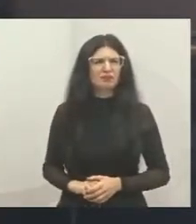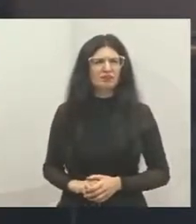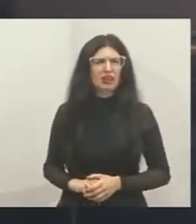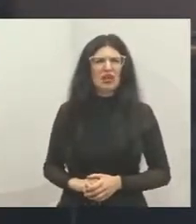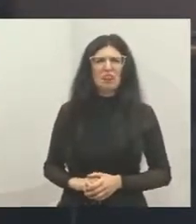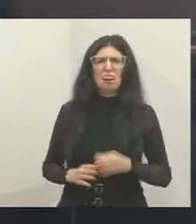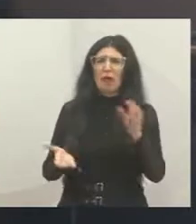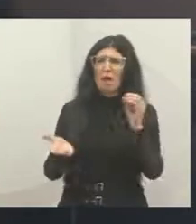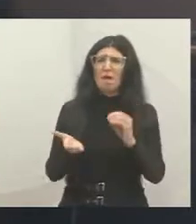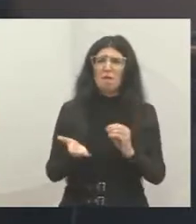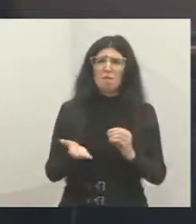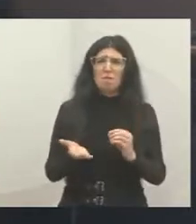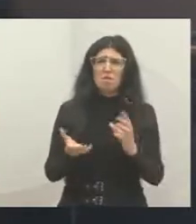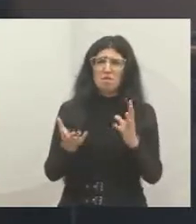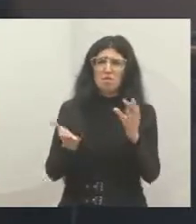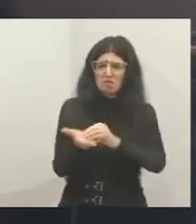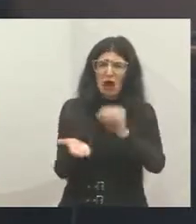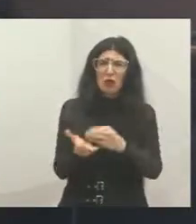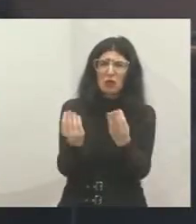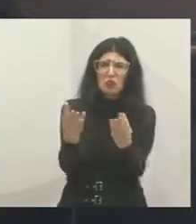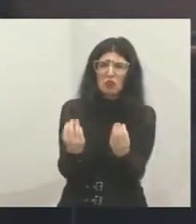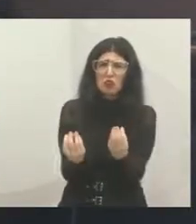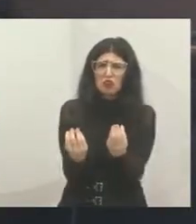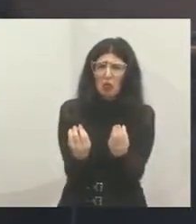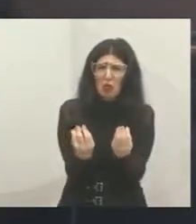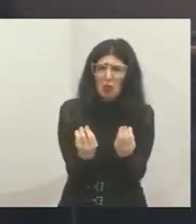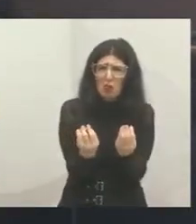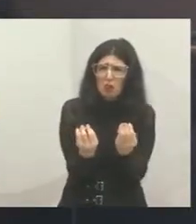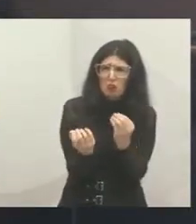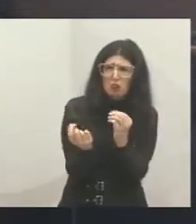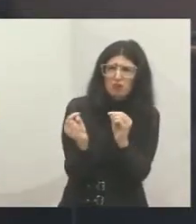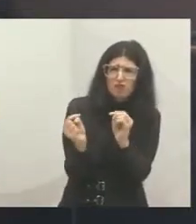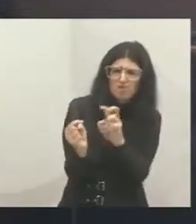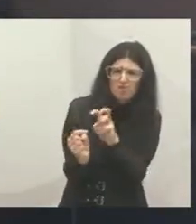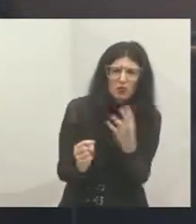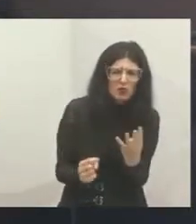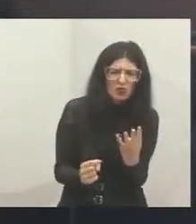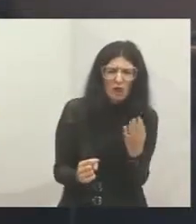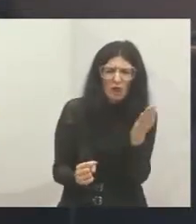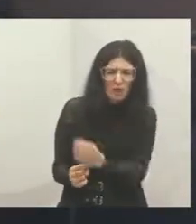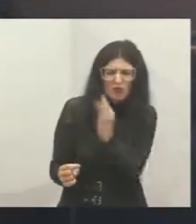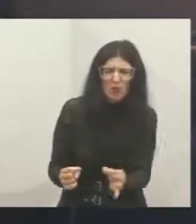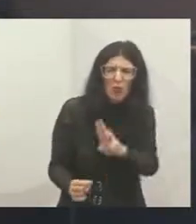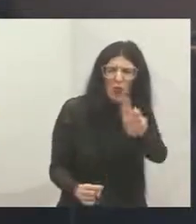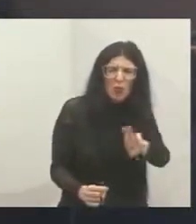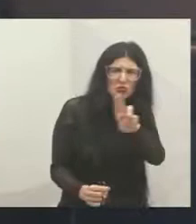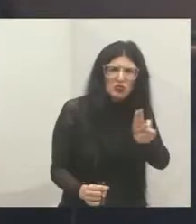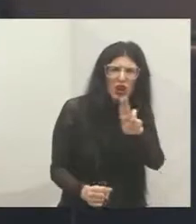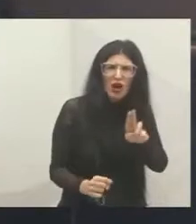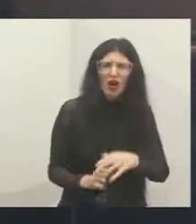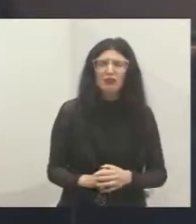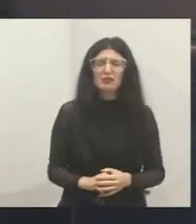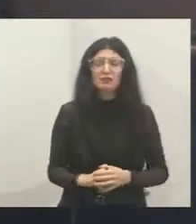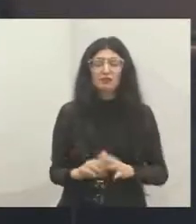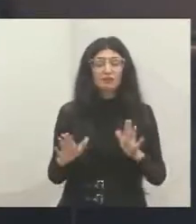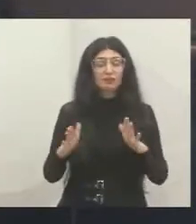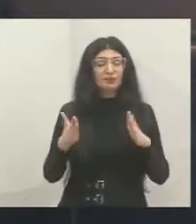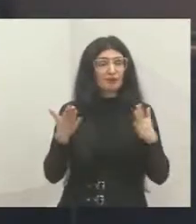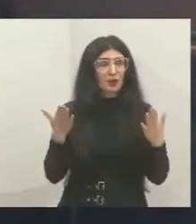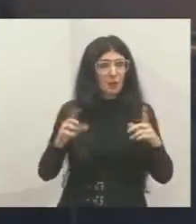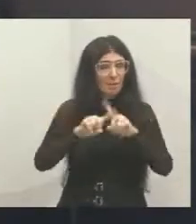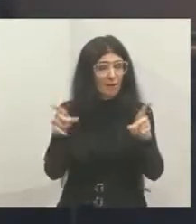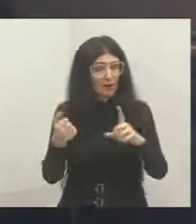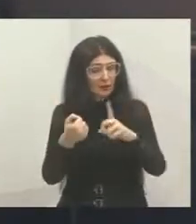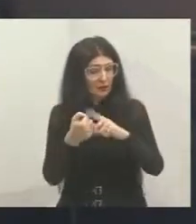né? Olhando, é isso mesmo que o número diz. Pô, tem muito espaço. Só que o